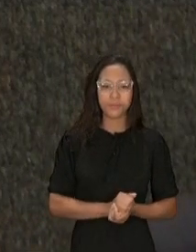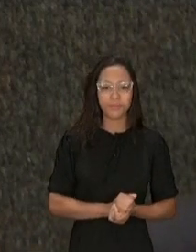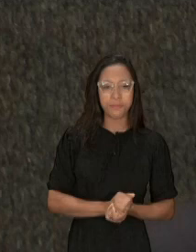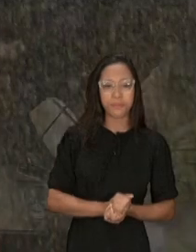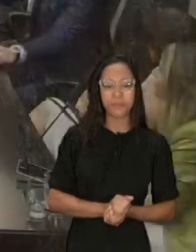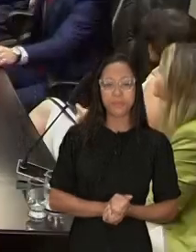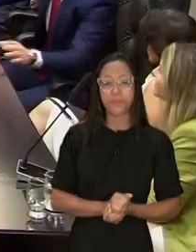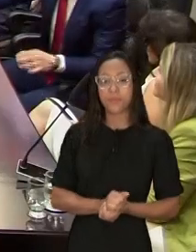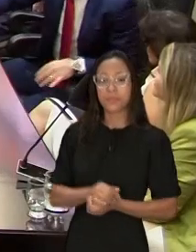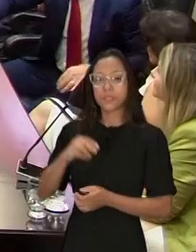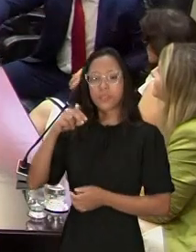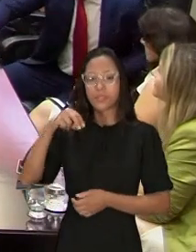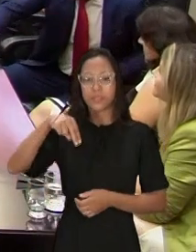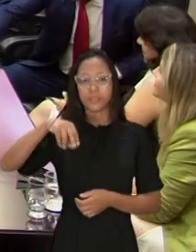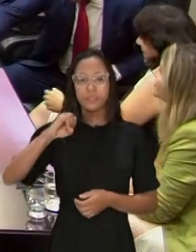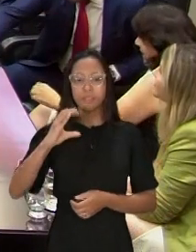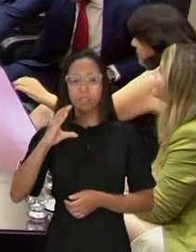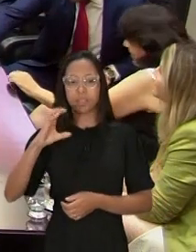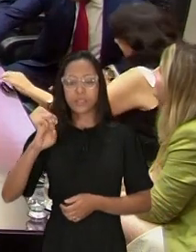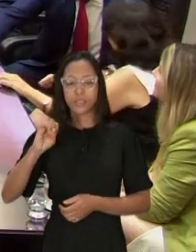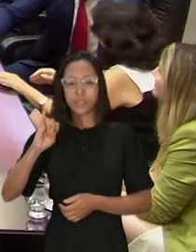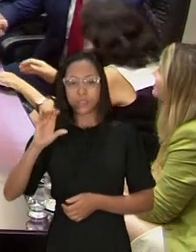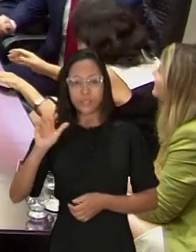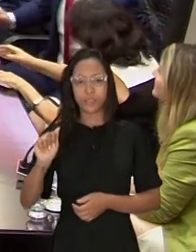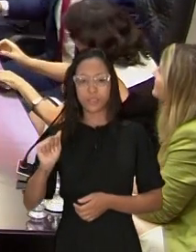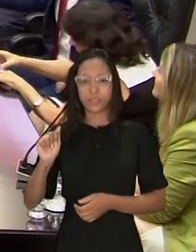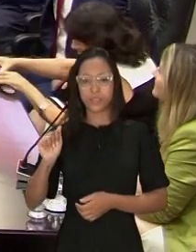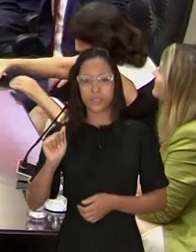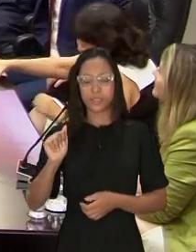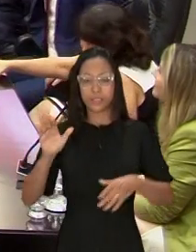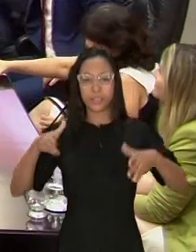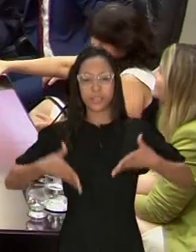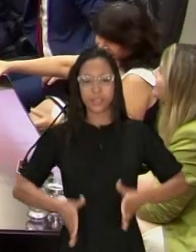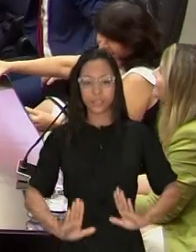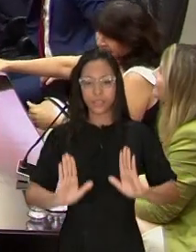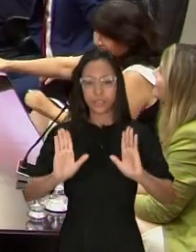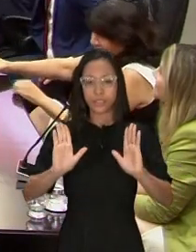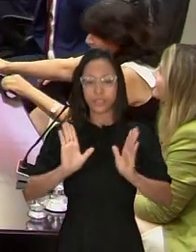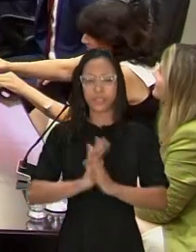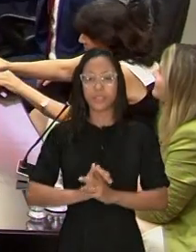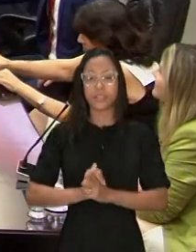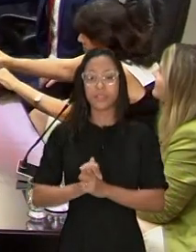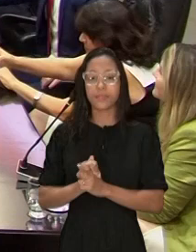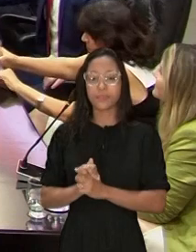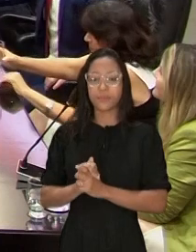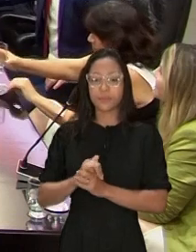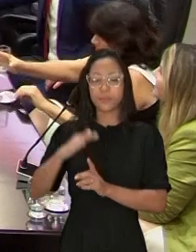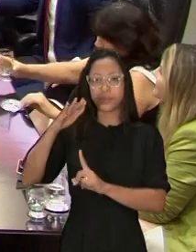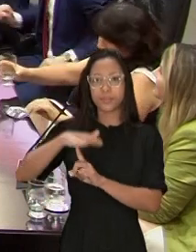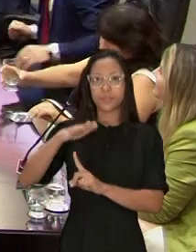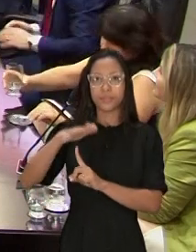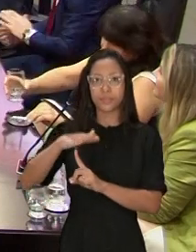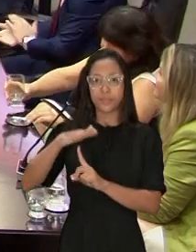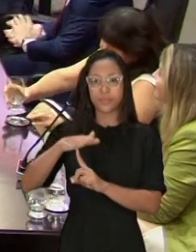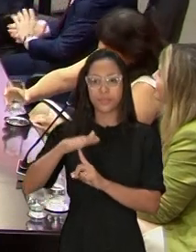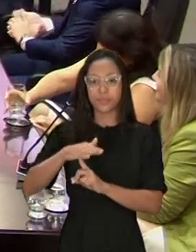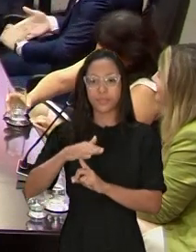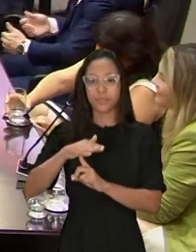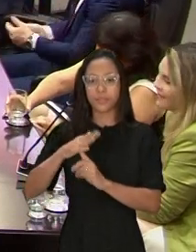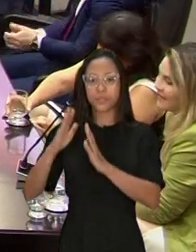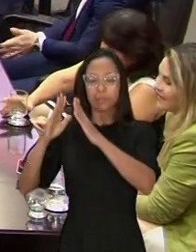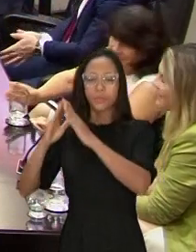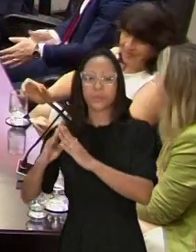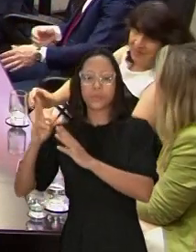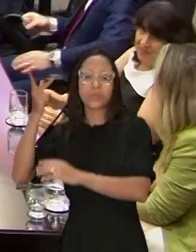Niceia Maria Leite. Nasceu em Santo Antônio da Platina, no Paraná. Morou em São Paulo